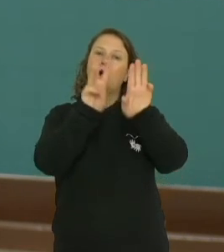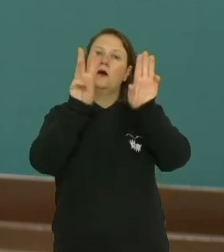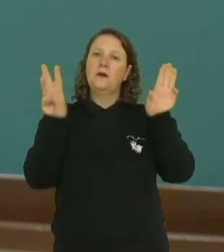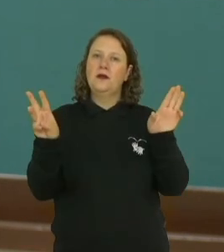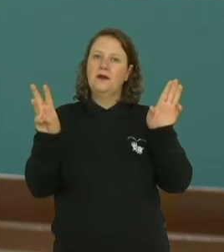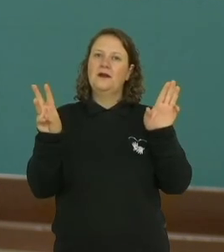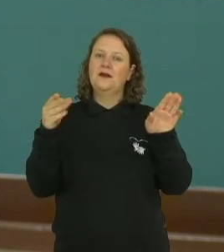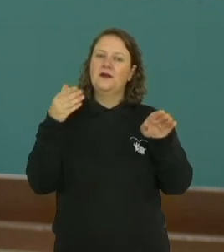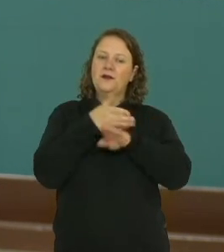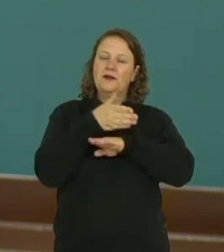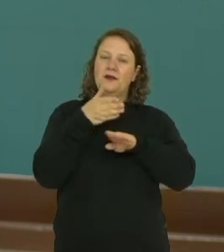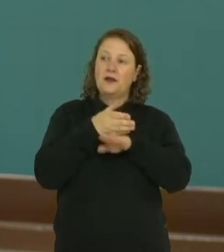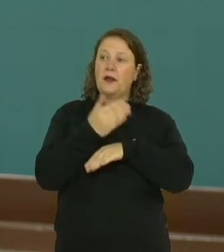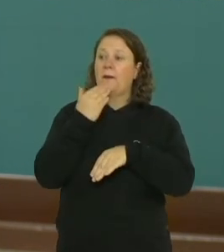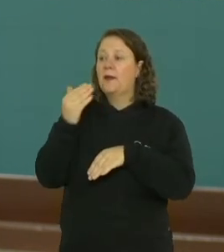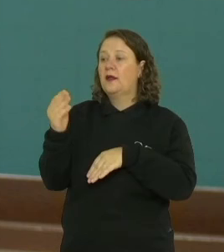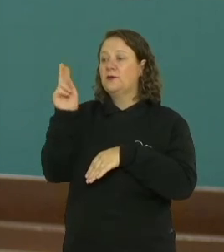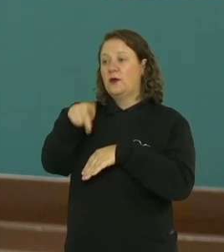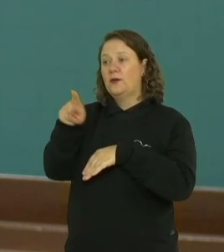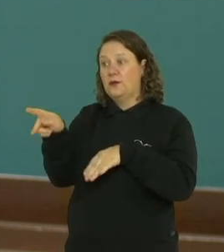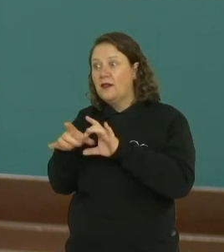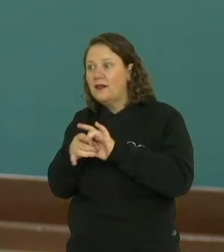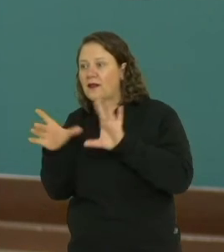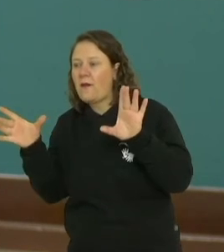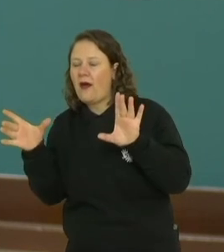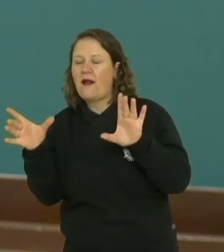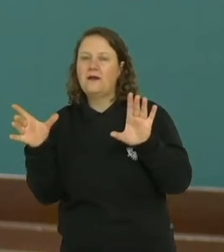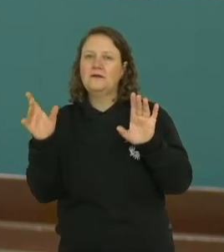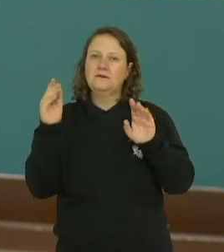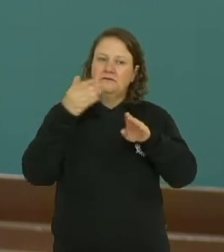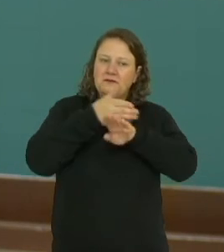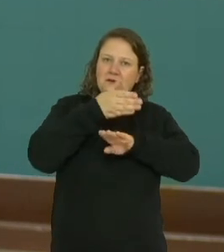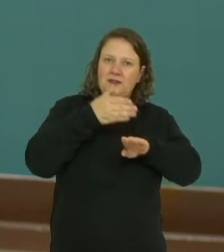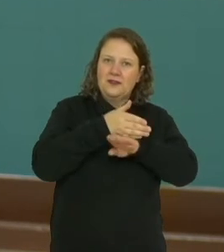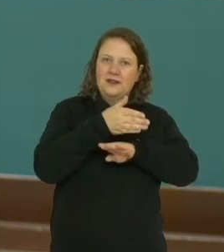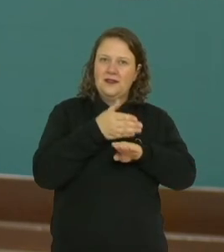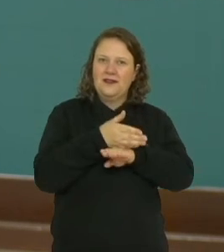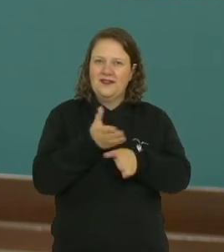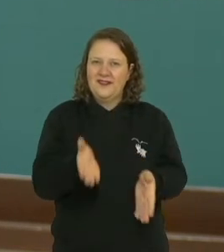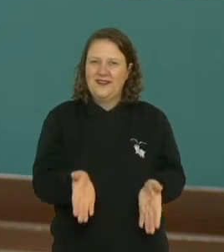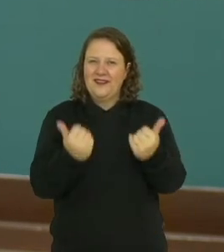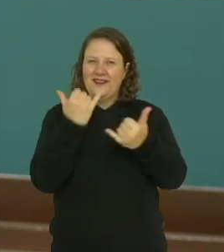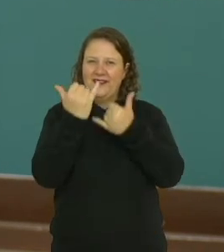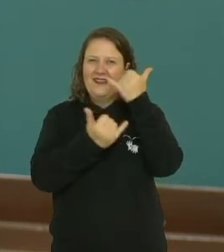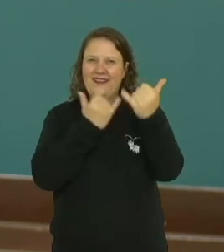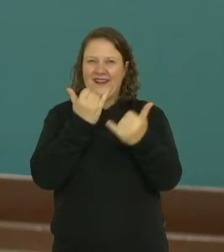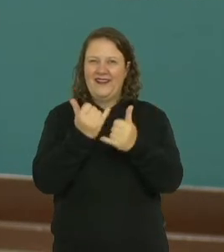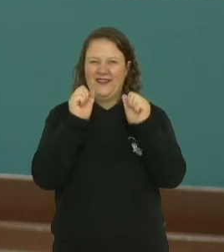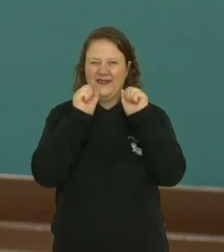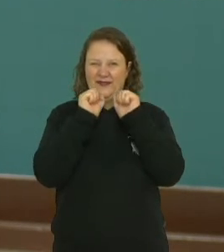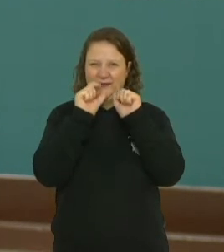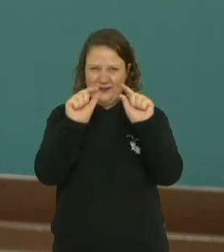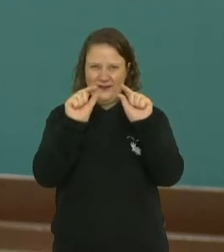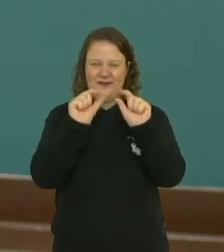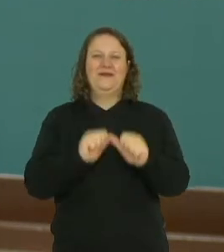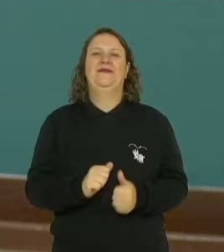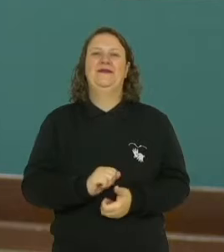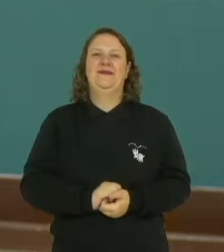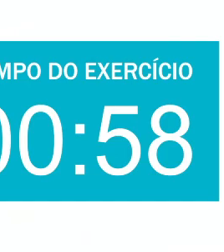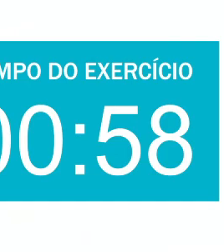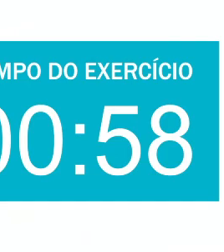seu professor liberar o joguinho para você e vamos nos divertir um pouquinho. Vamos lá?